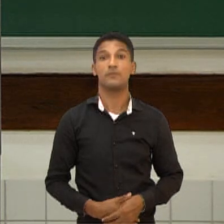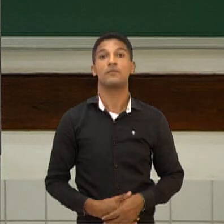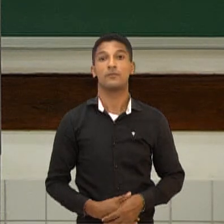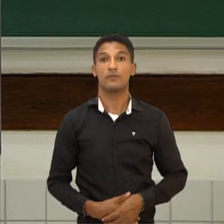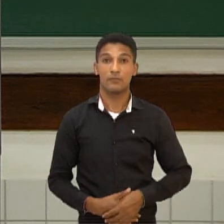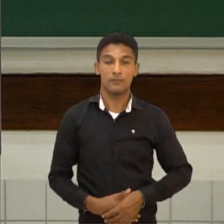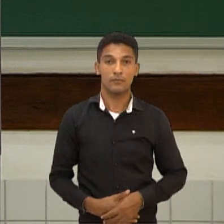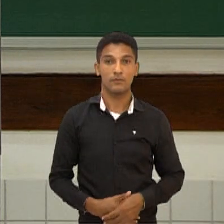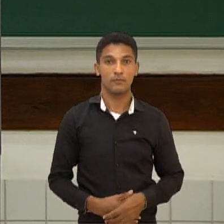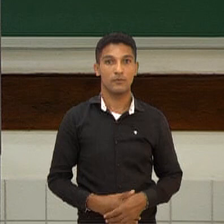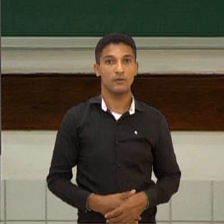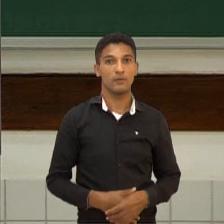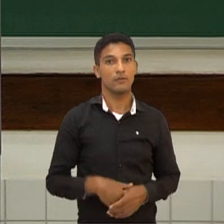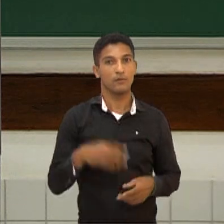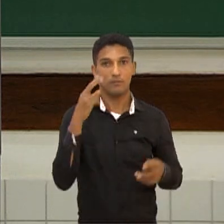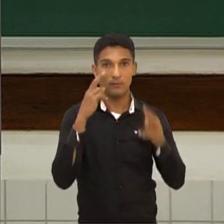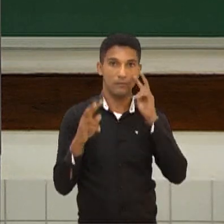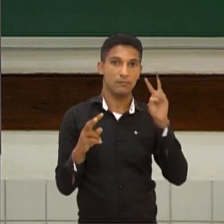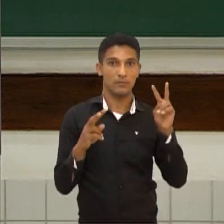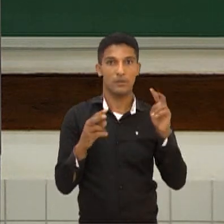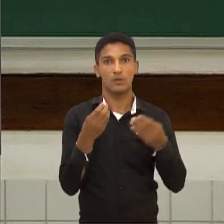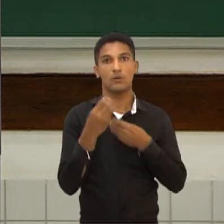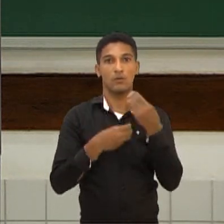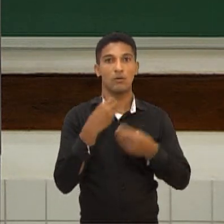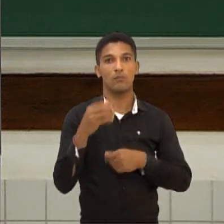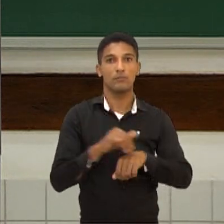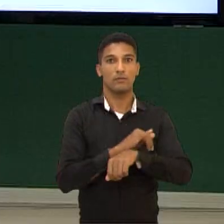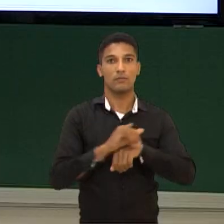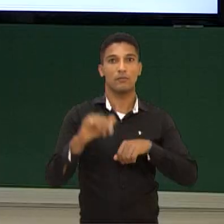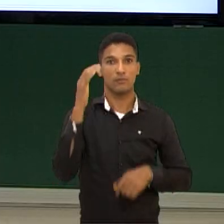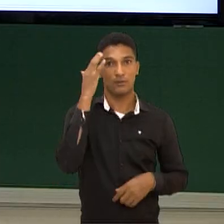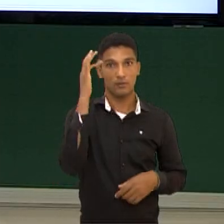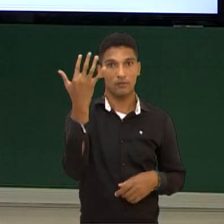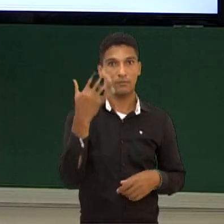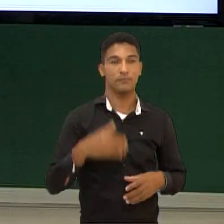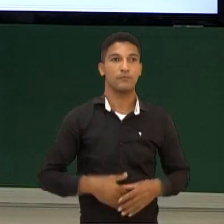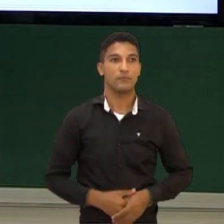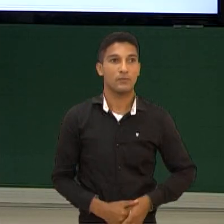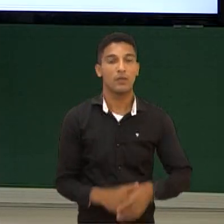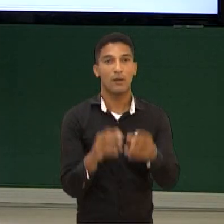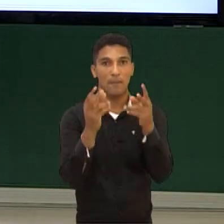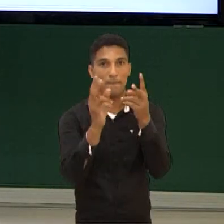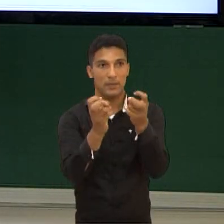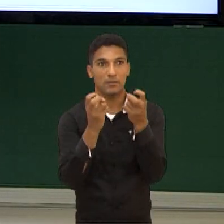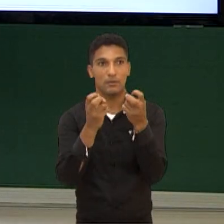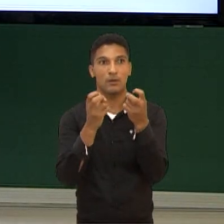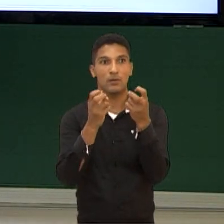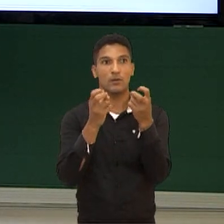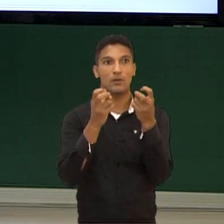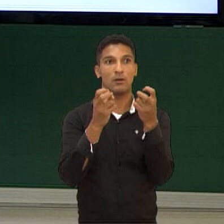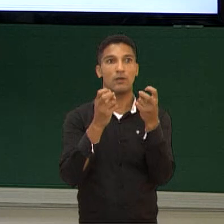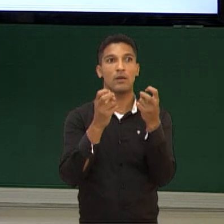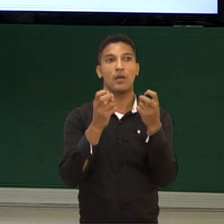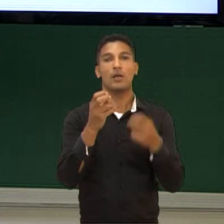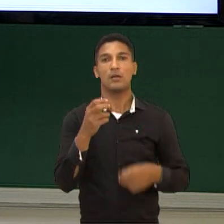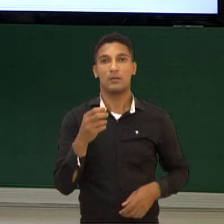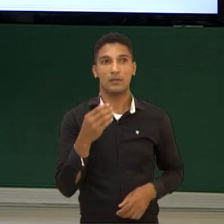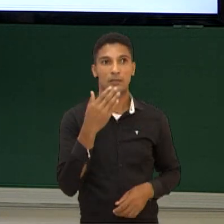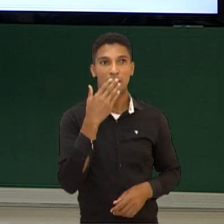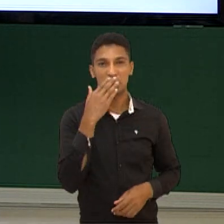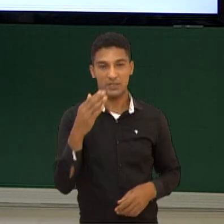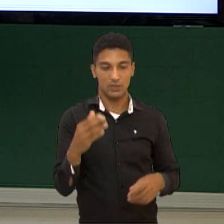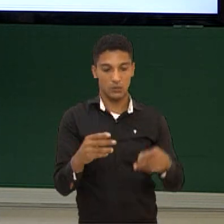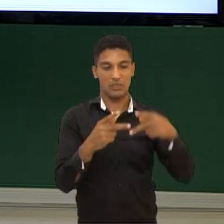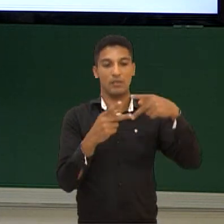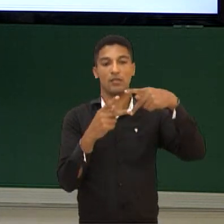voltamos. Vamos lá para a nossa resolução. Então, como vocês viram, não está pedindo a medida do ângulo do